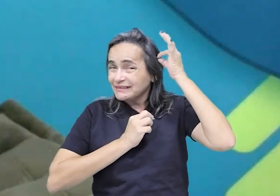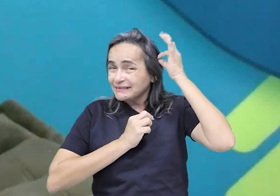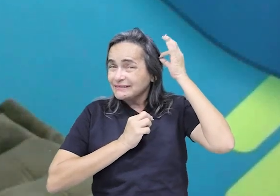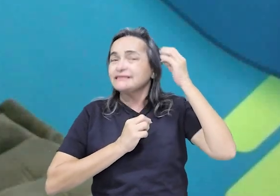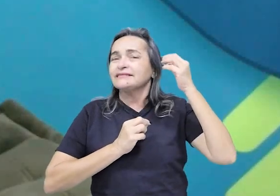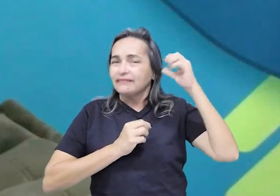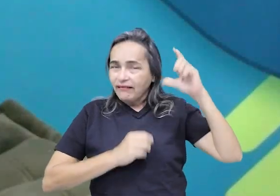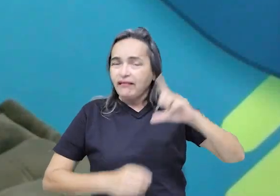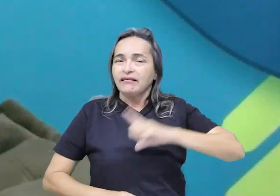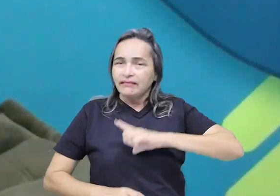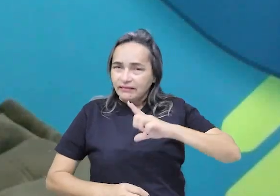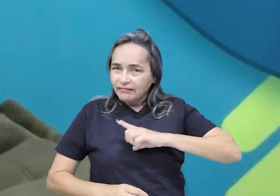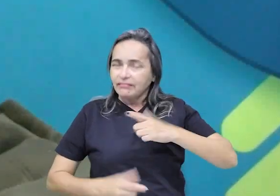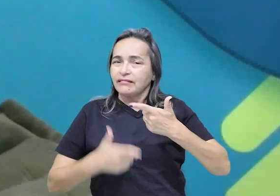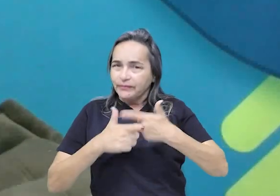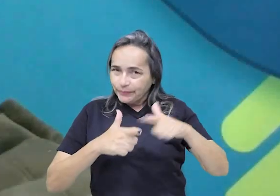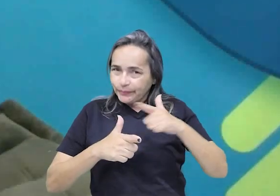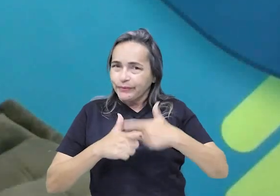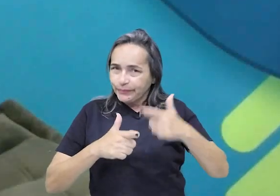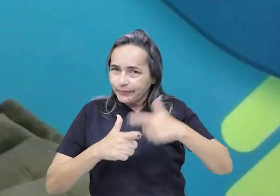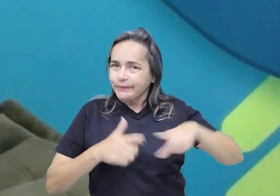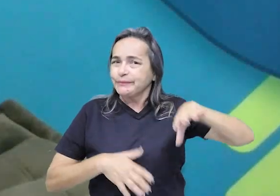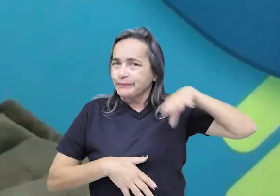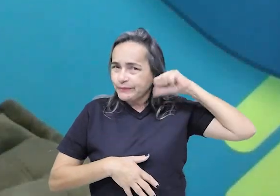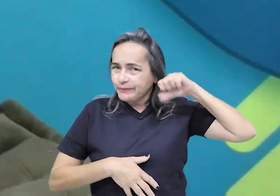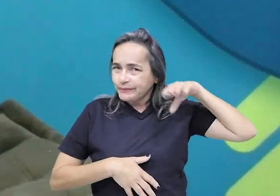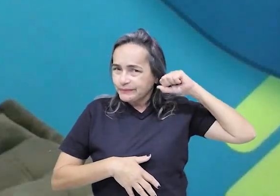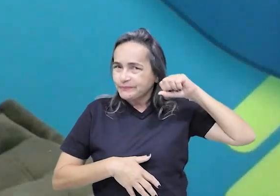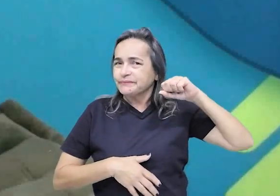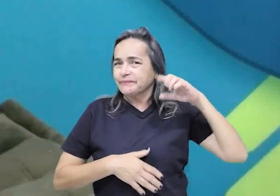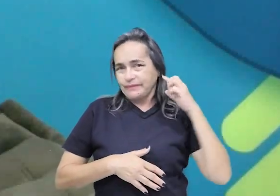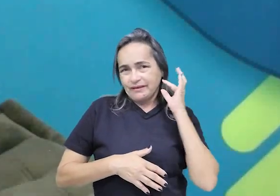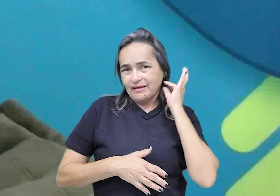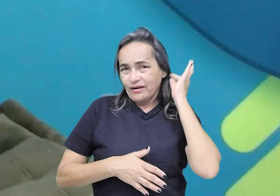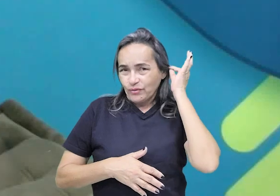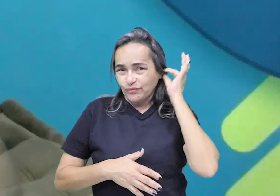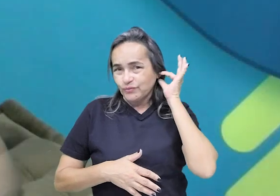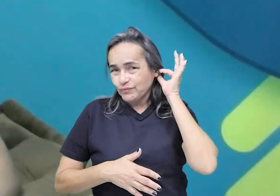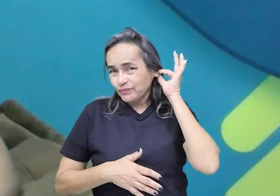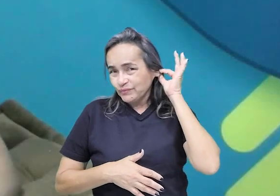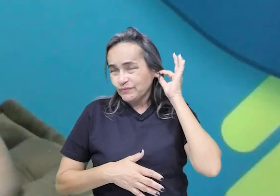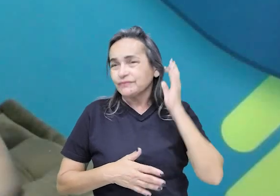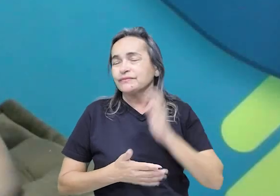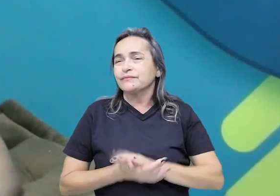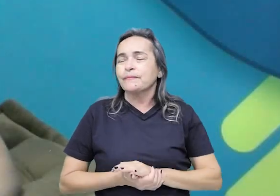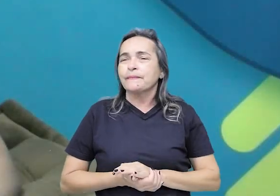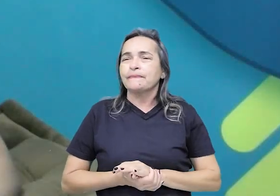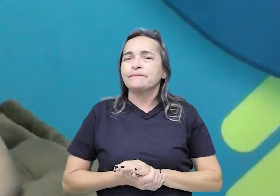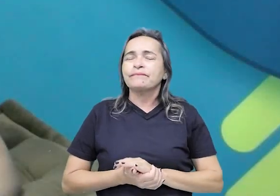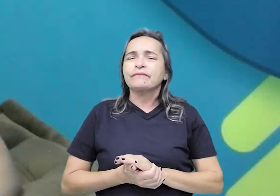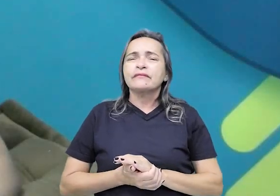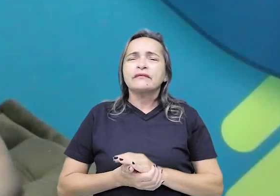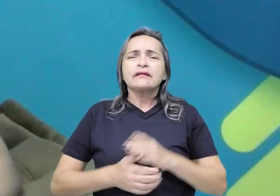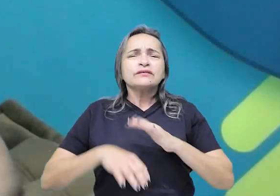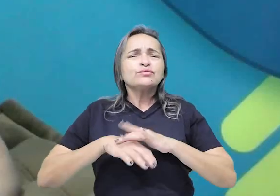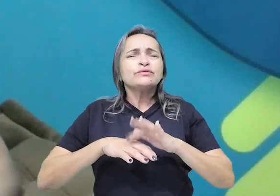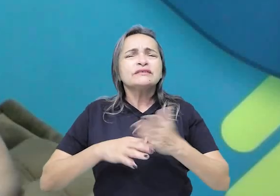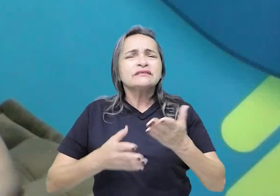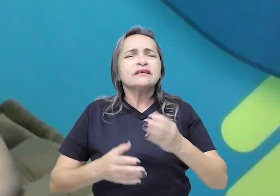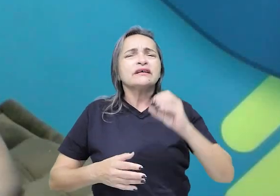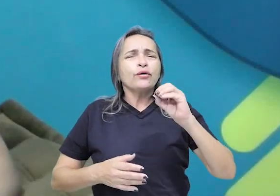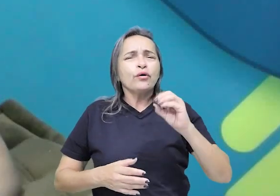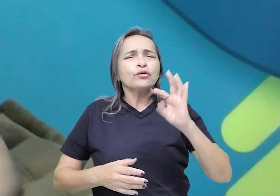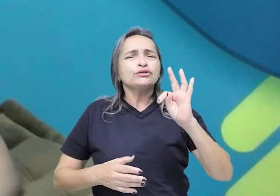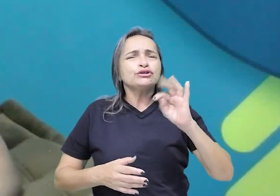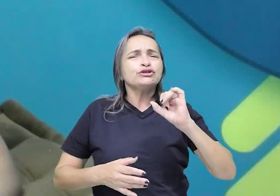trazer problemas também a nível de orelha média. Além da otite, que outras doenças